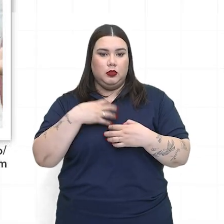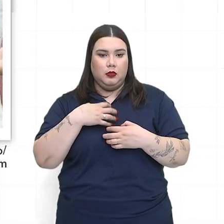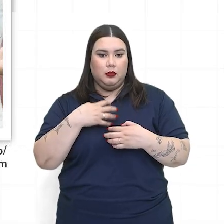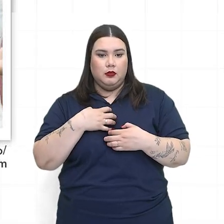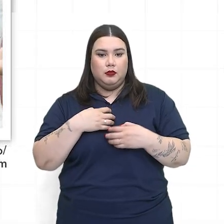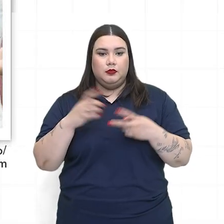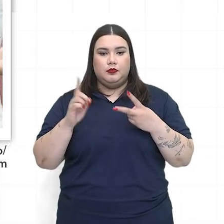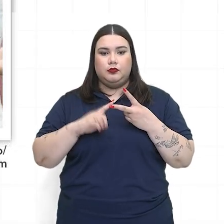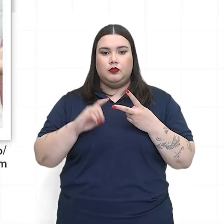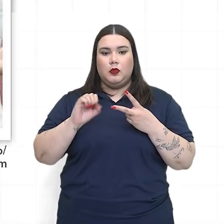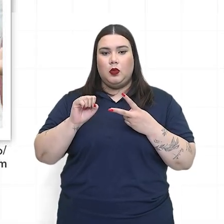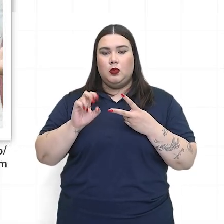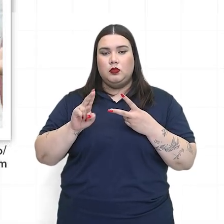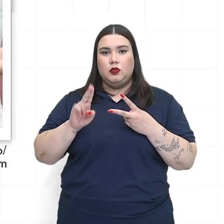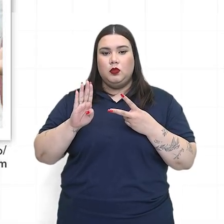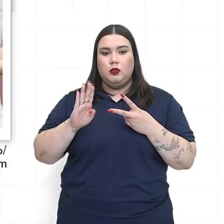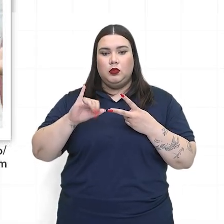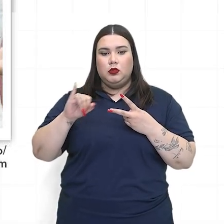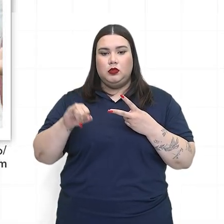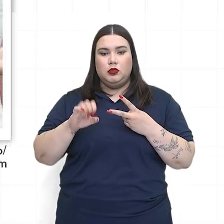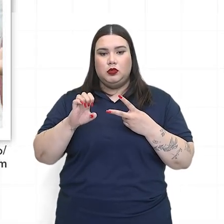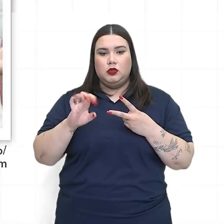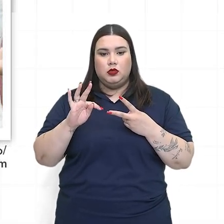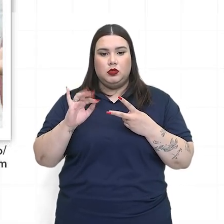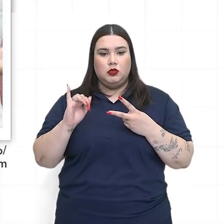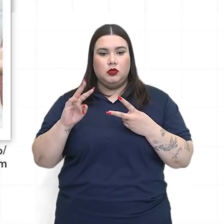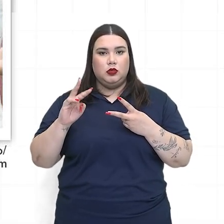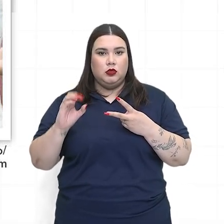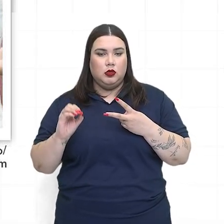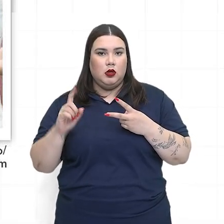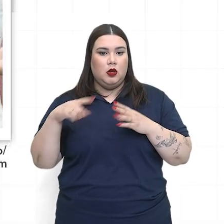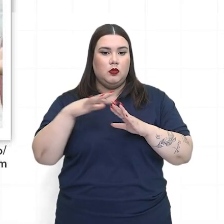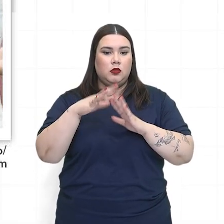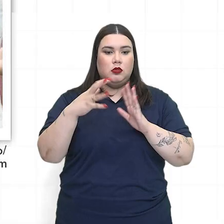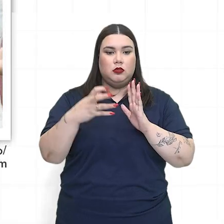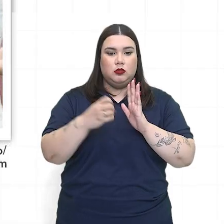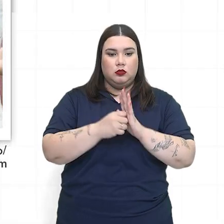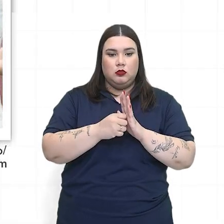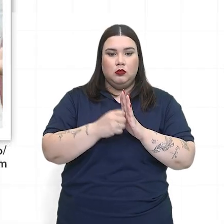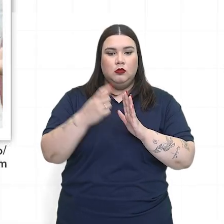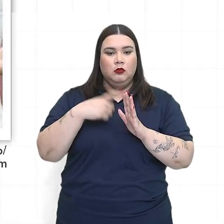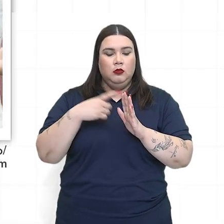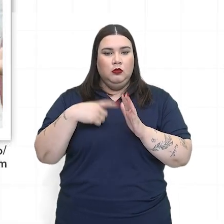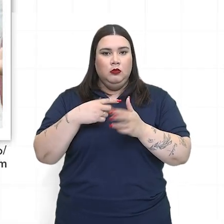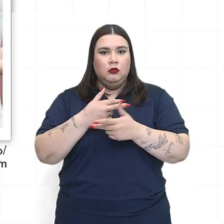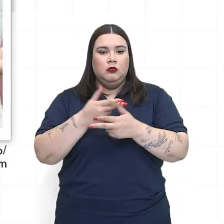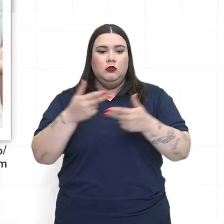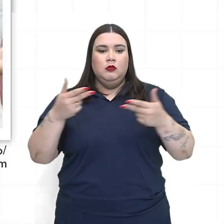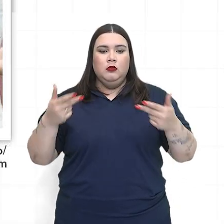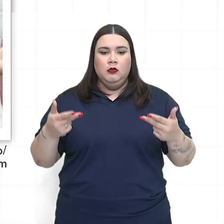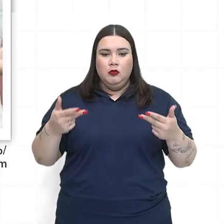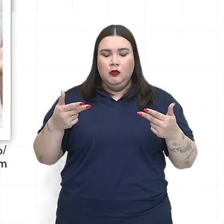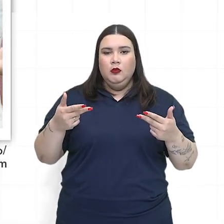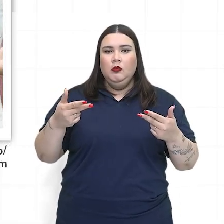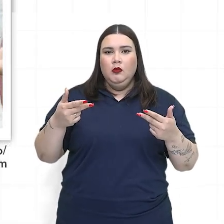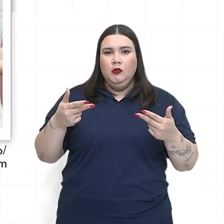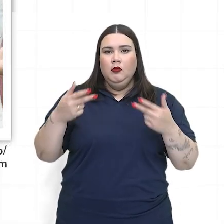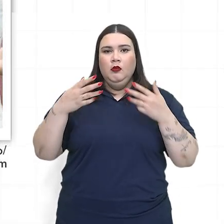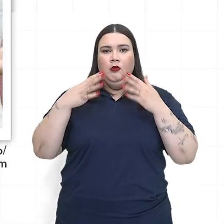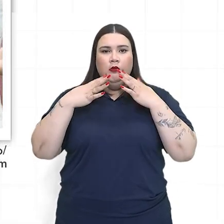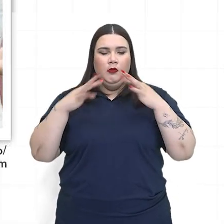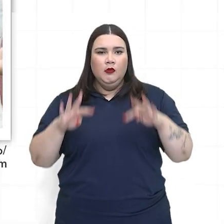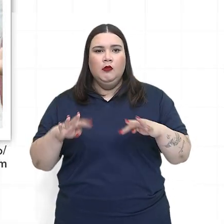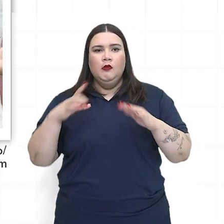sentidos. E o segundo, o aspecto subjetivo, simbólico, que ultrapassa a natureza